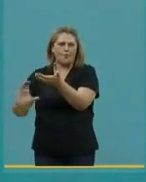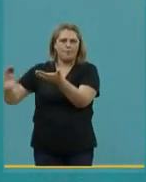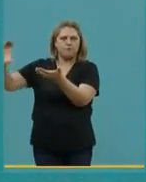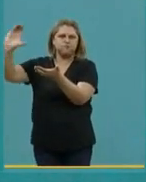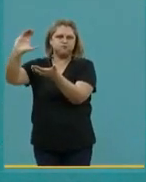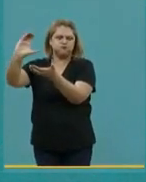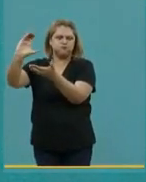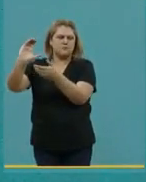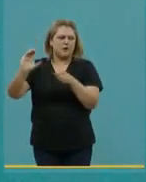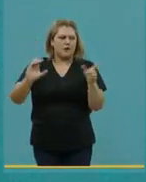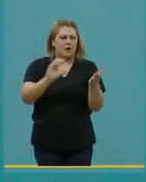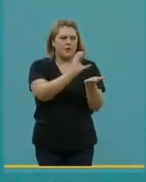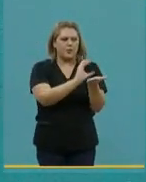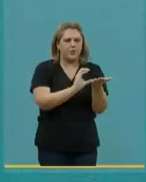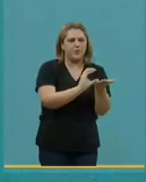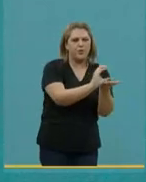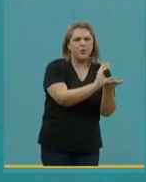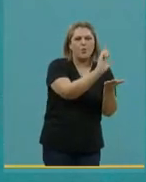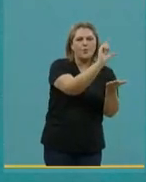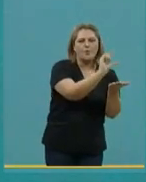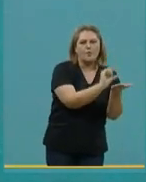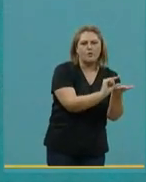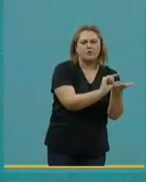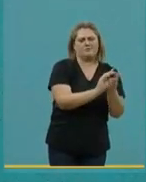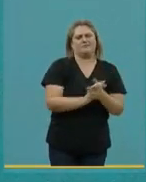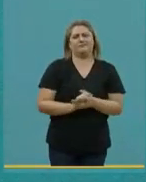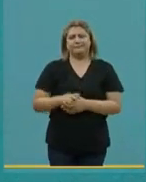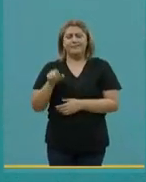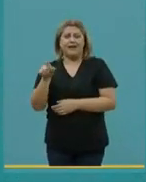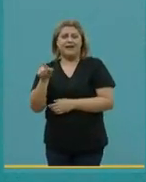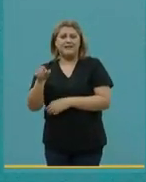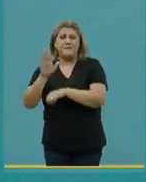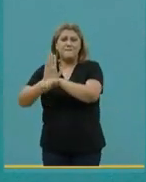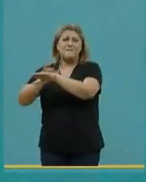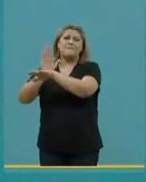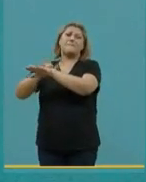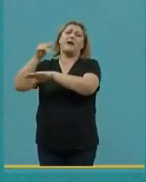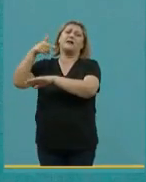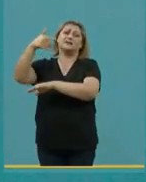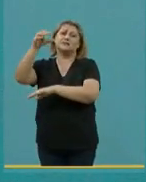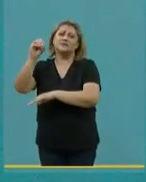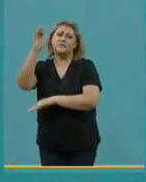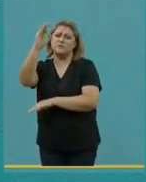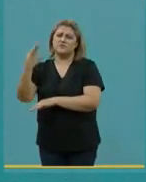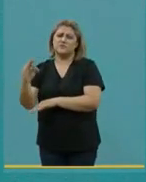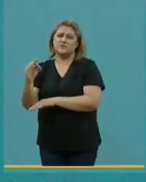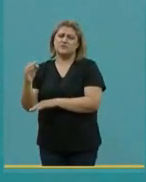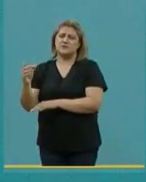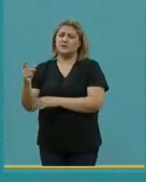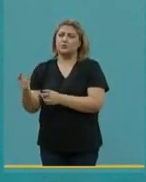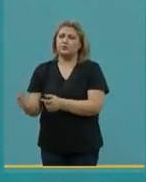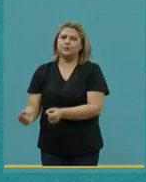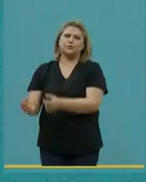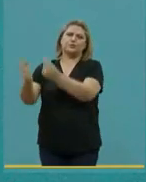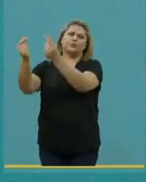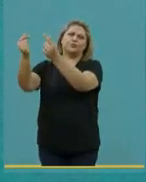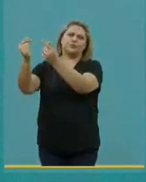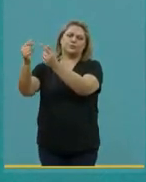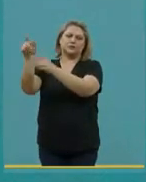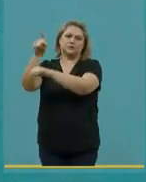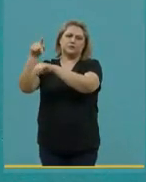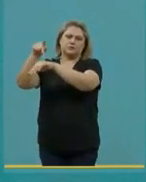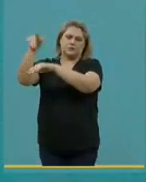de toda a riqueza do país candidato como o senhor pretende superar